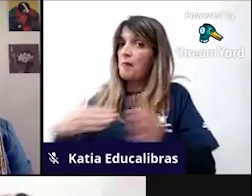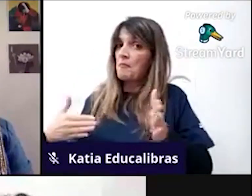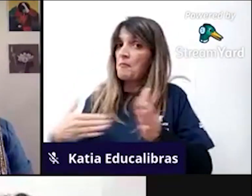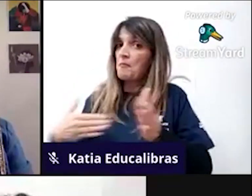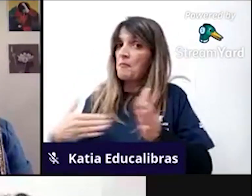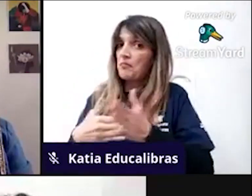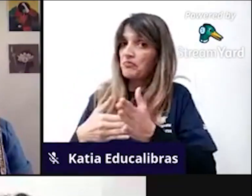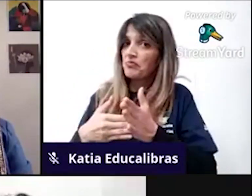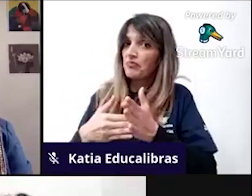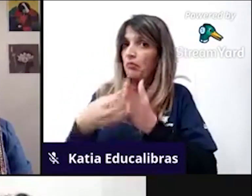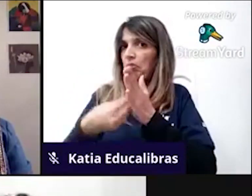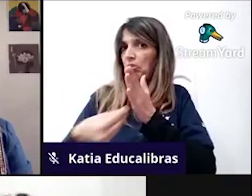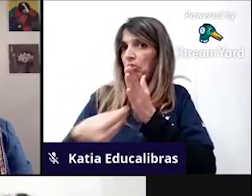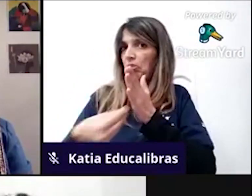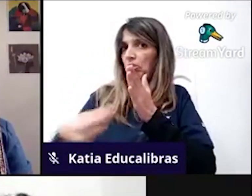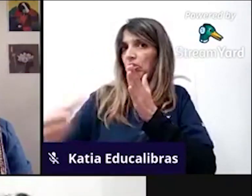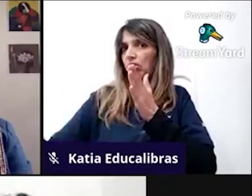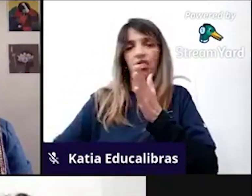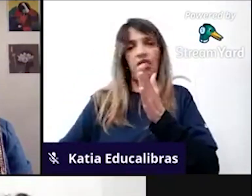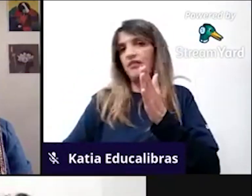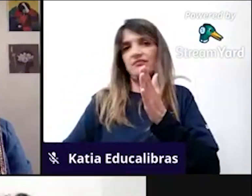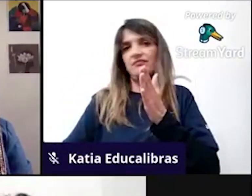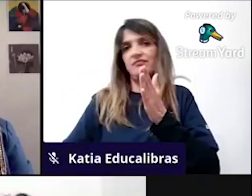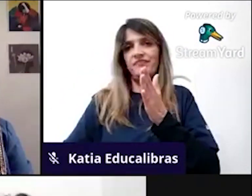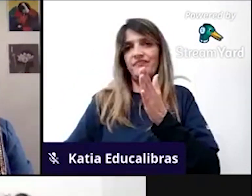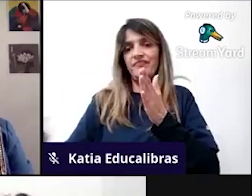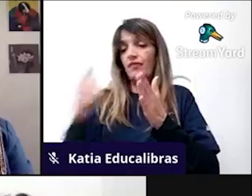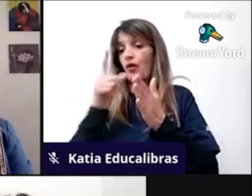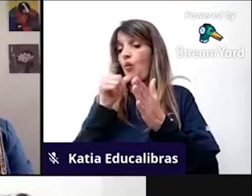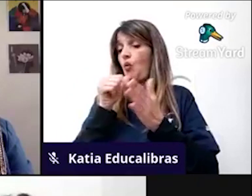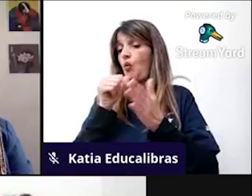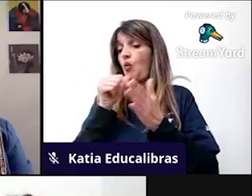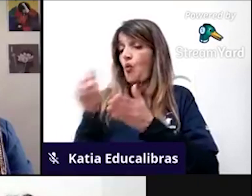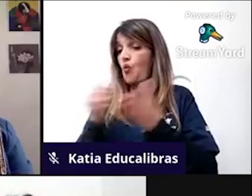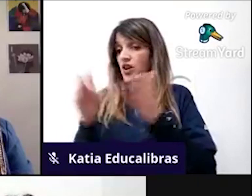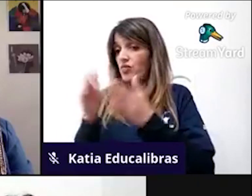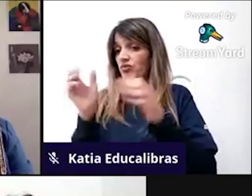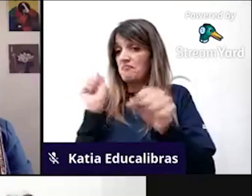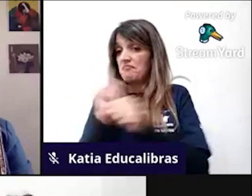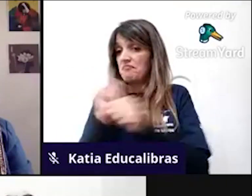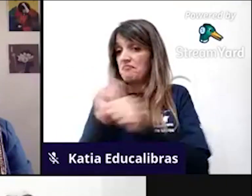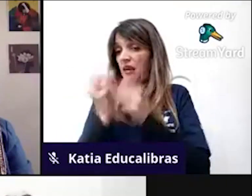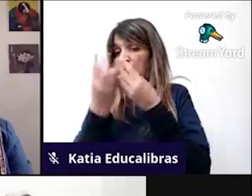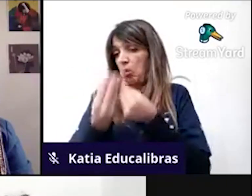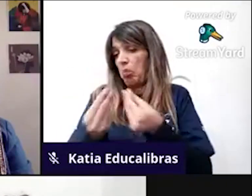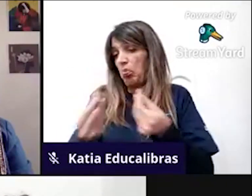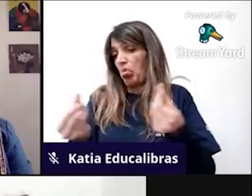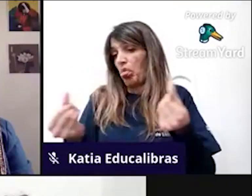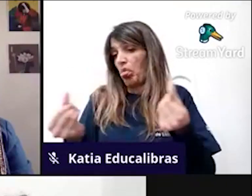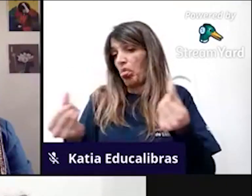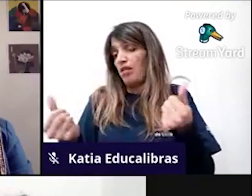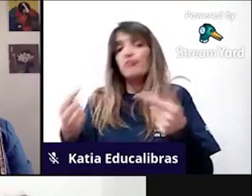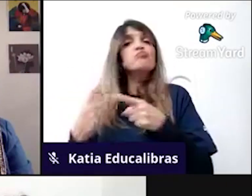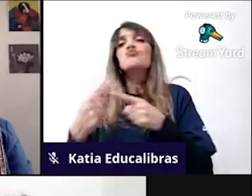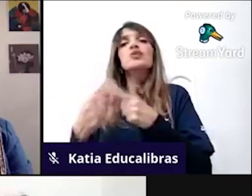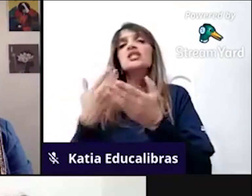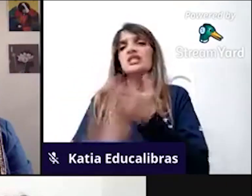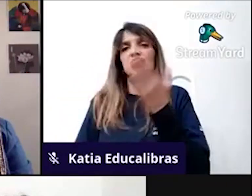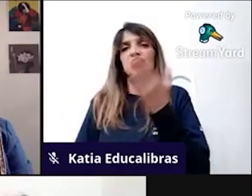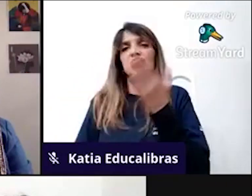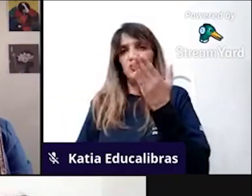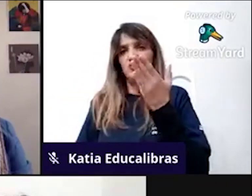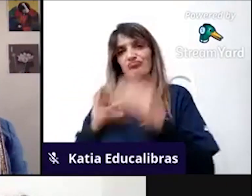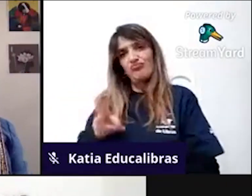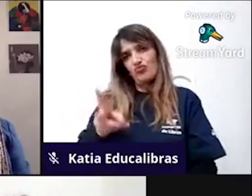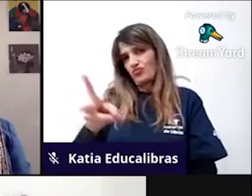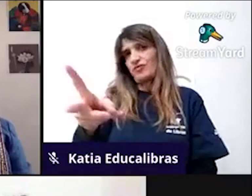apodrece. E o rio que apodrece é o rio que desistiu de correr.